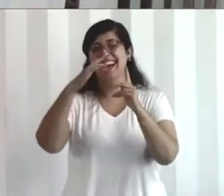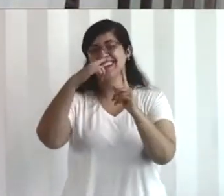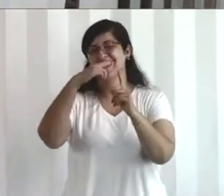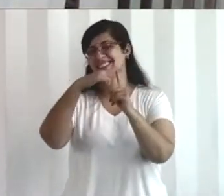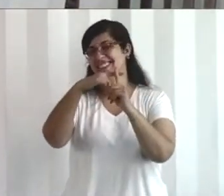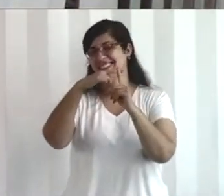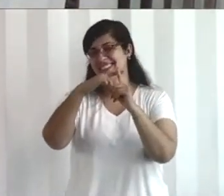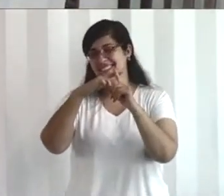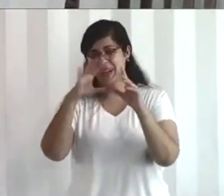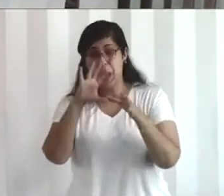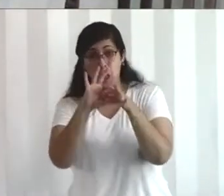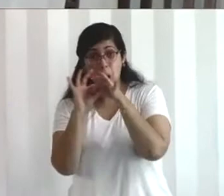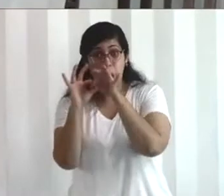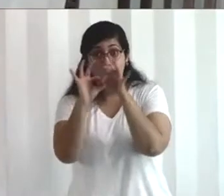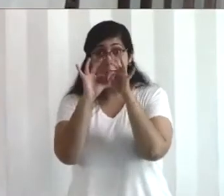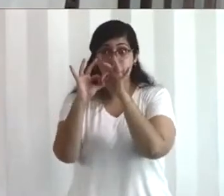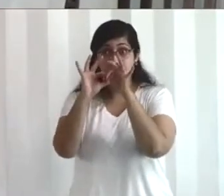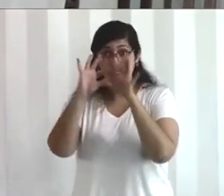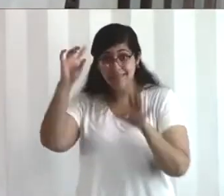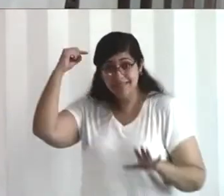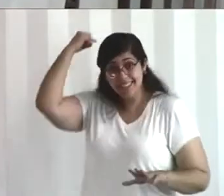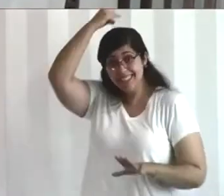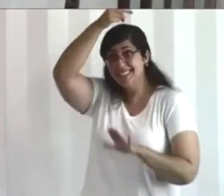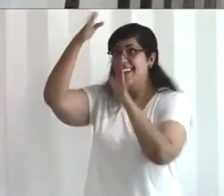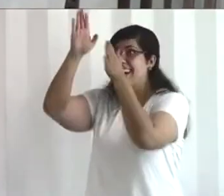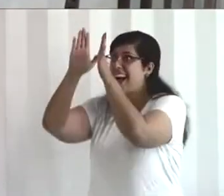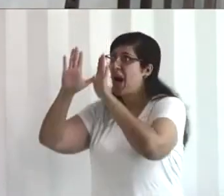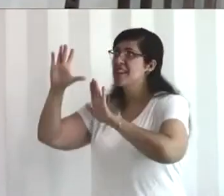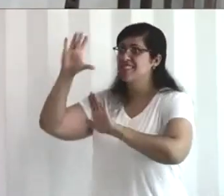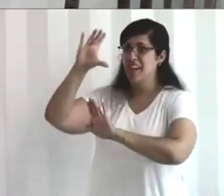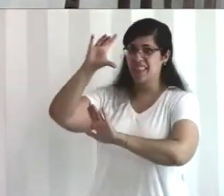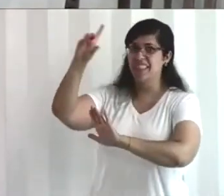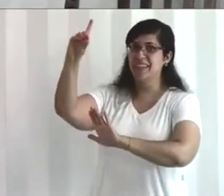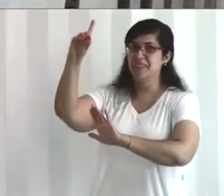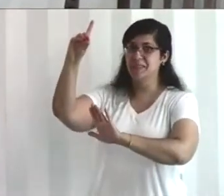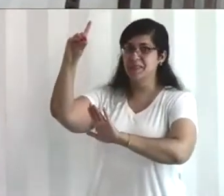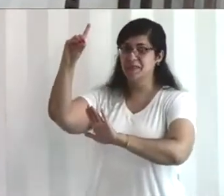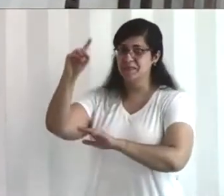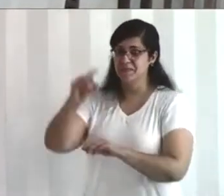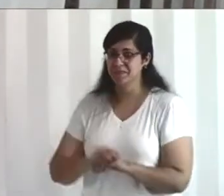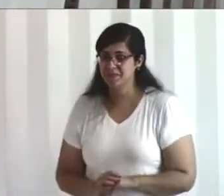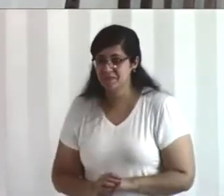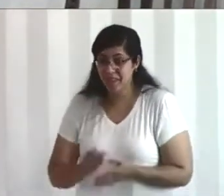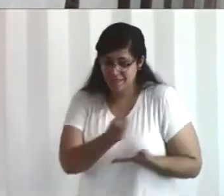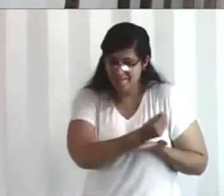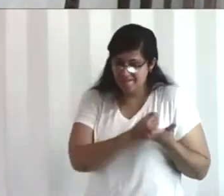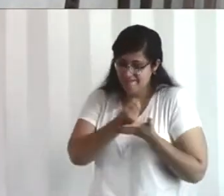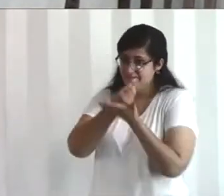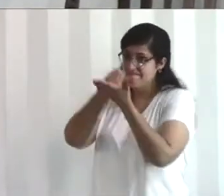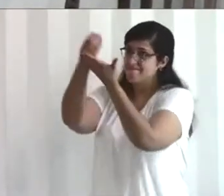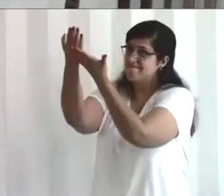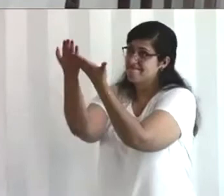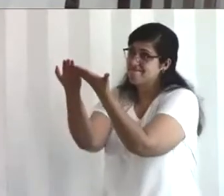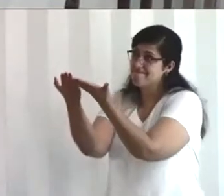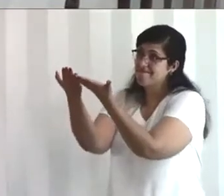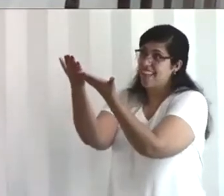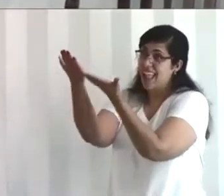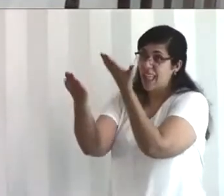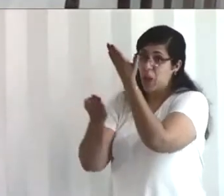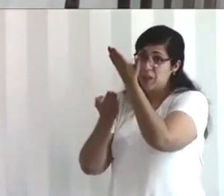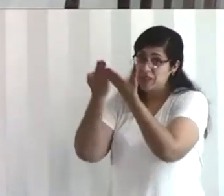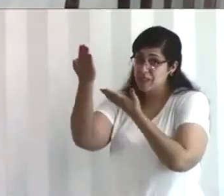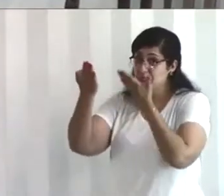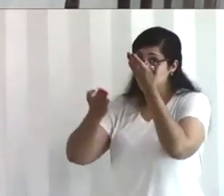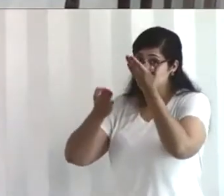da comunhão dos santos em adoração ao Senhor, de uma consagração às coisas de Deus antes das